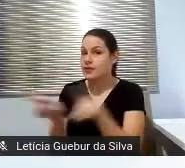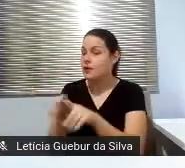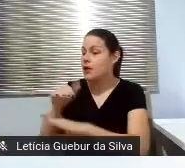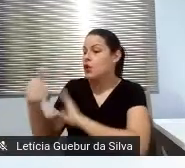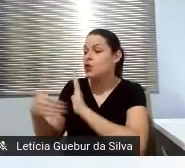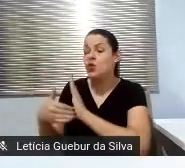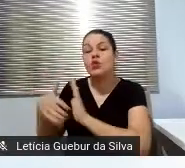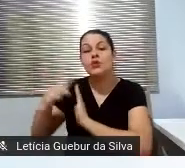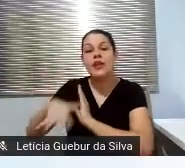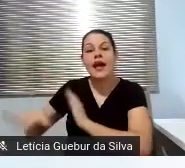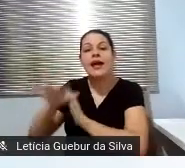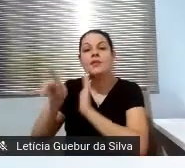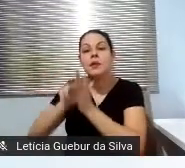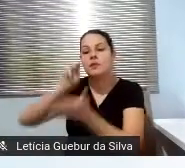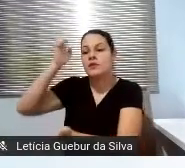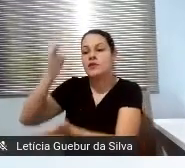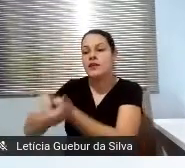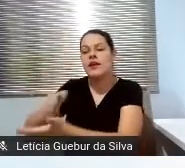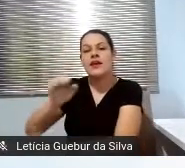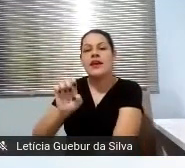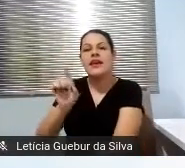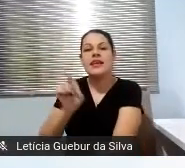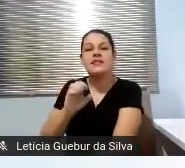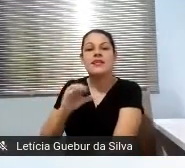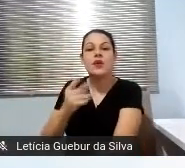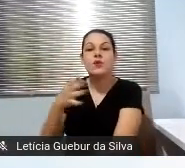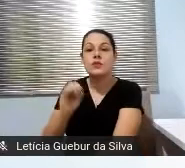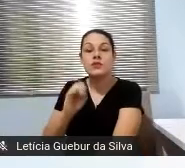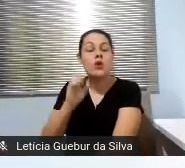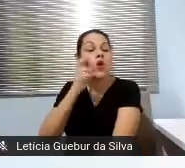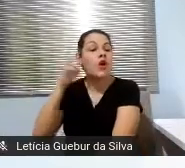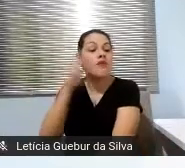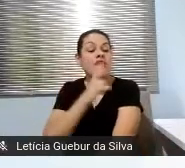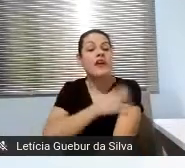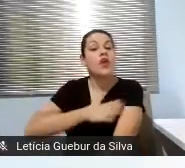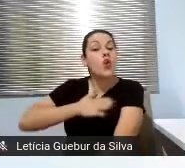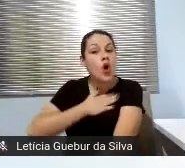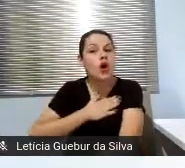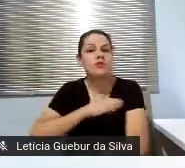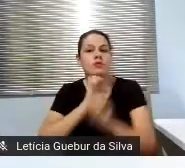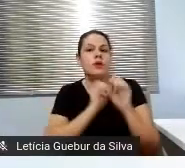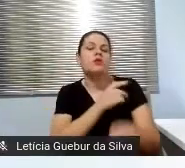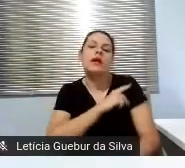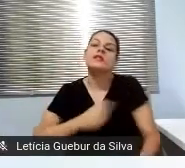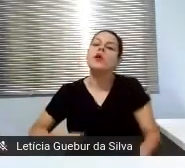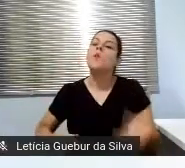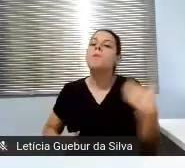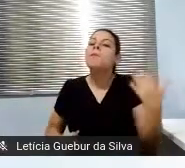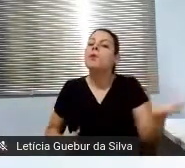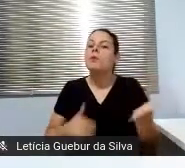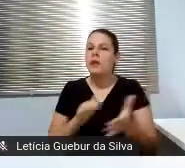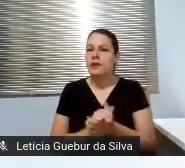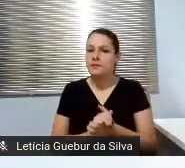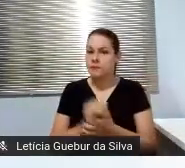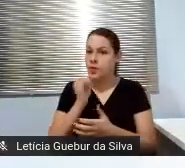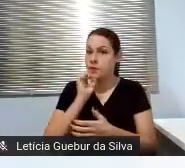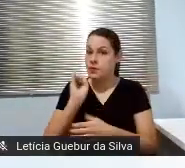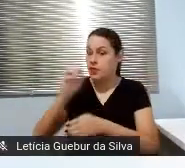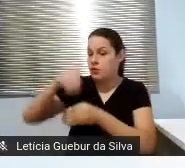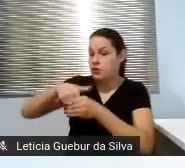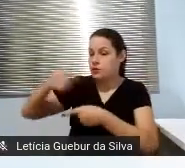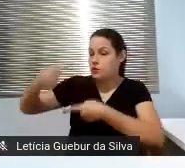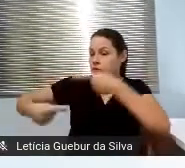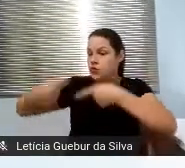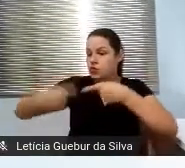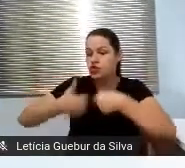Executivo, eles beneficiam a educação pública. Então, por exemplo, quando foi lá para discutir 10%